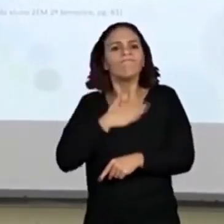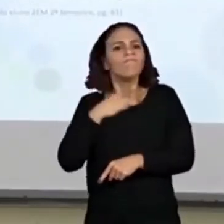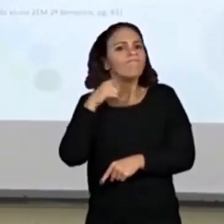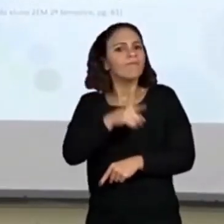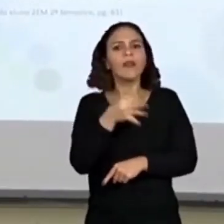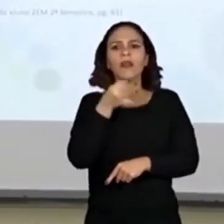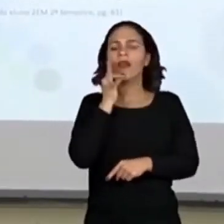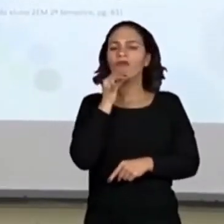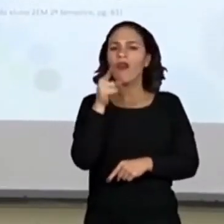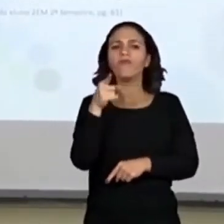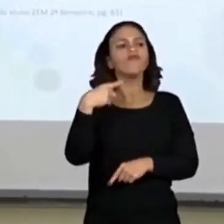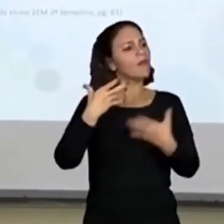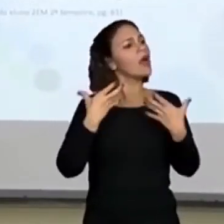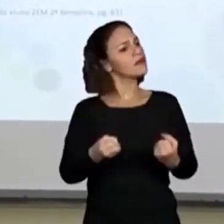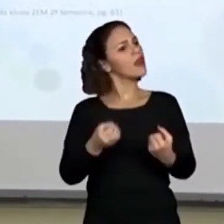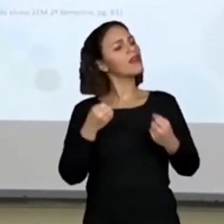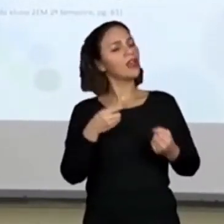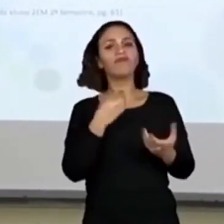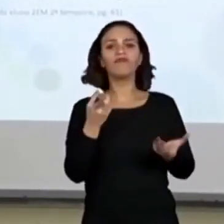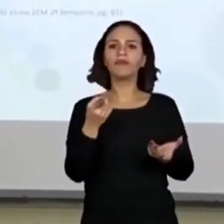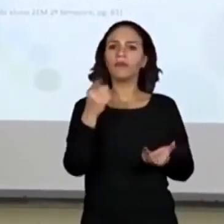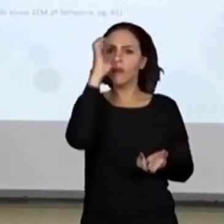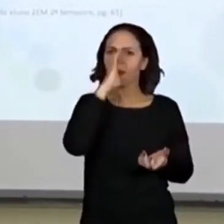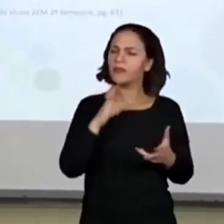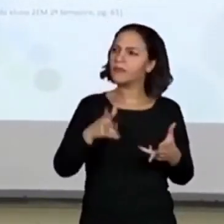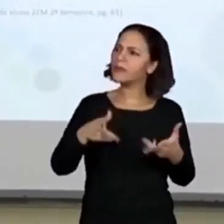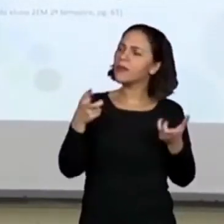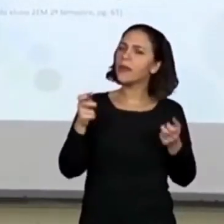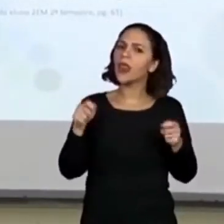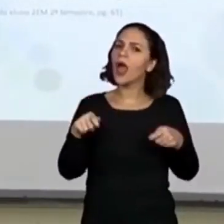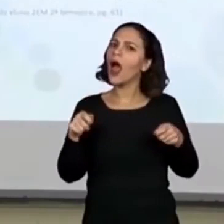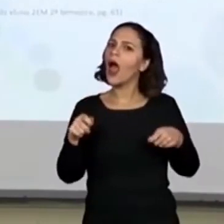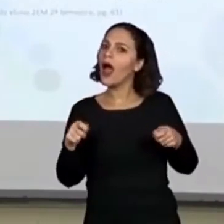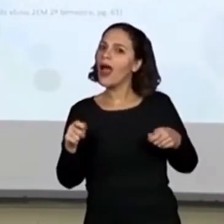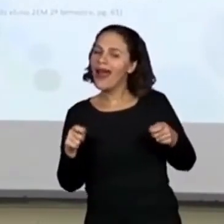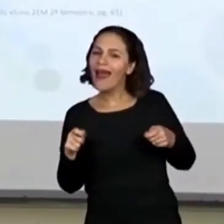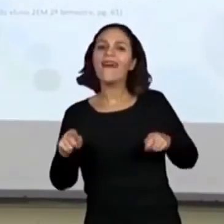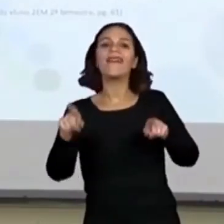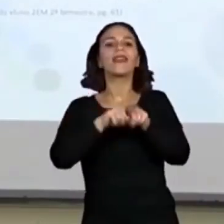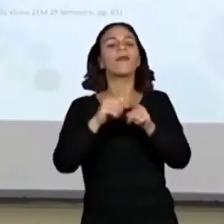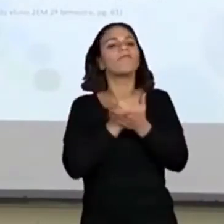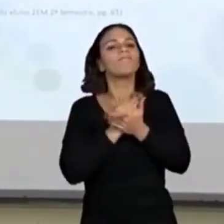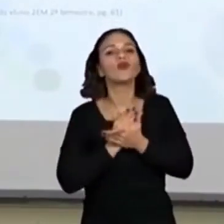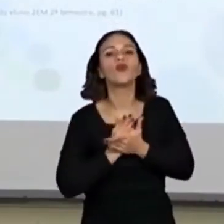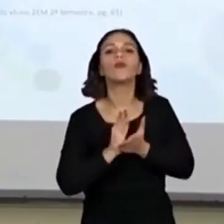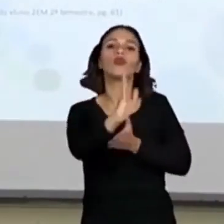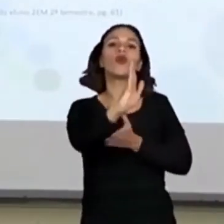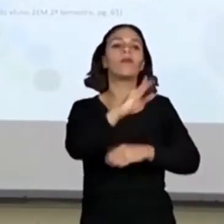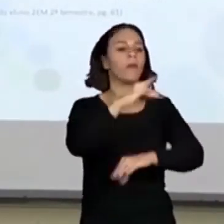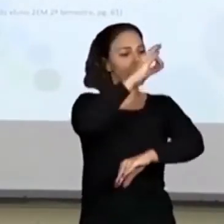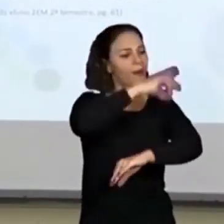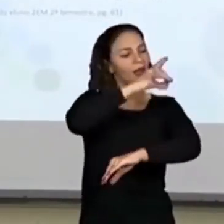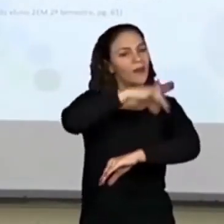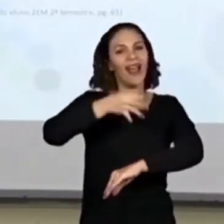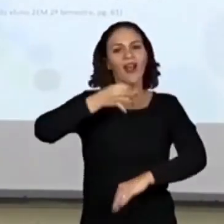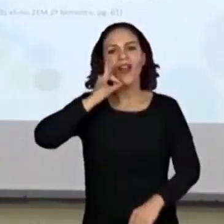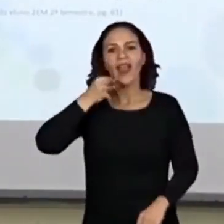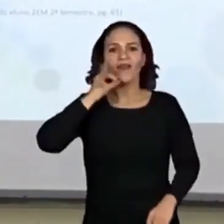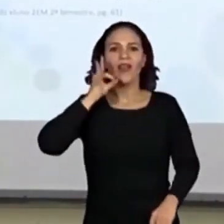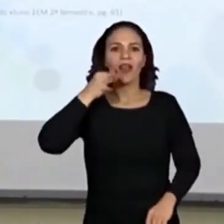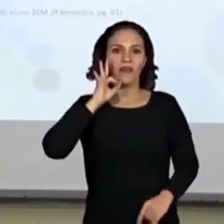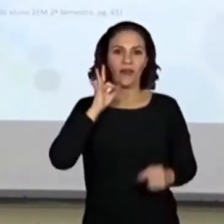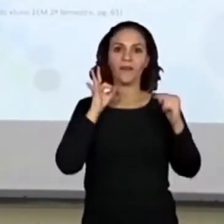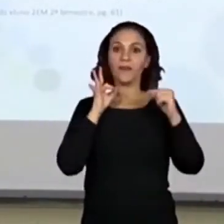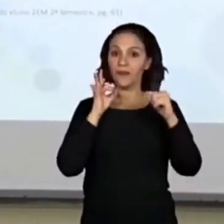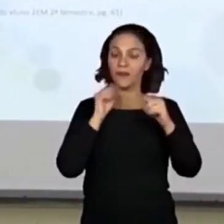o Brasil, percebendo esse canal, passou também a produzir muito café. E